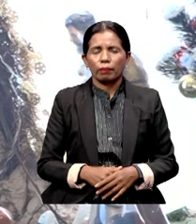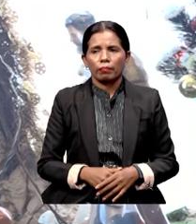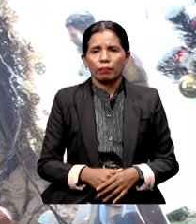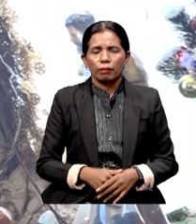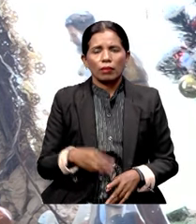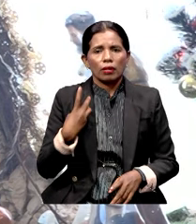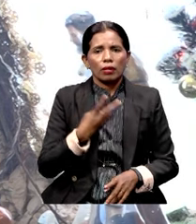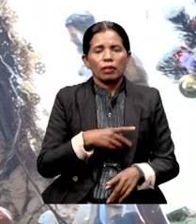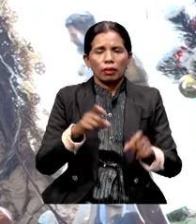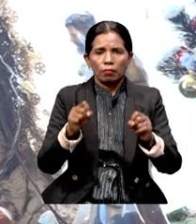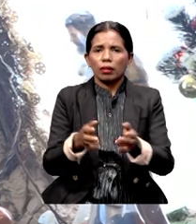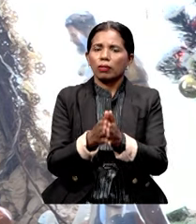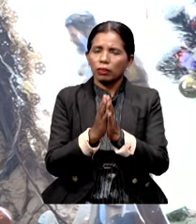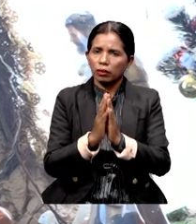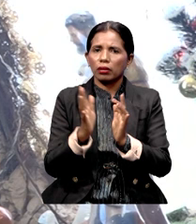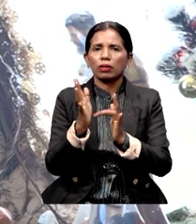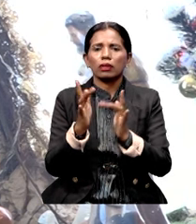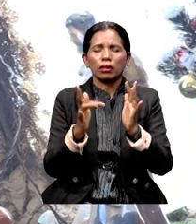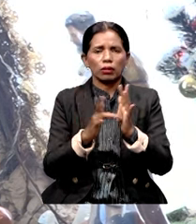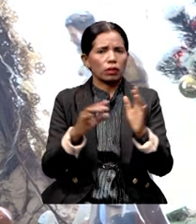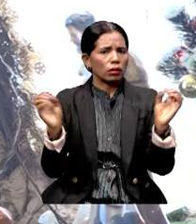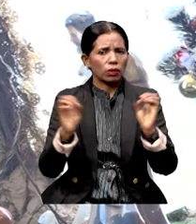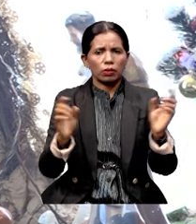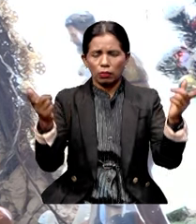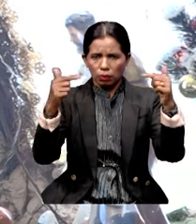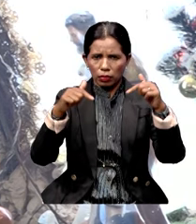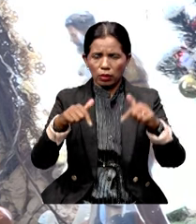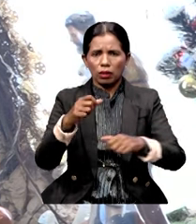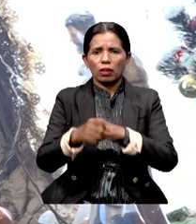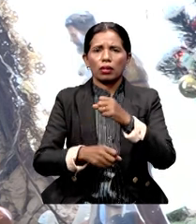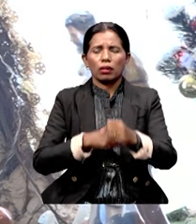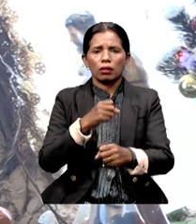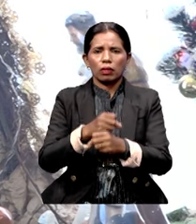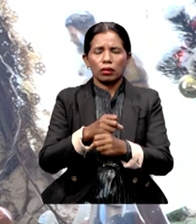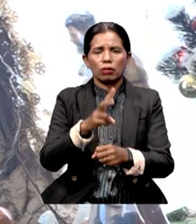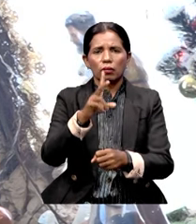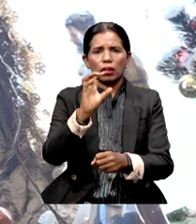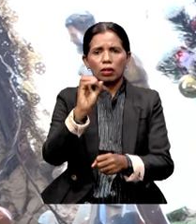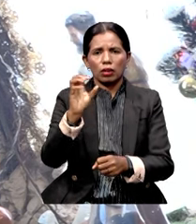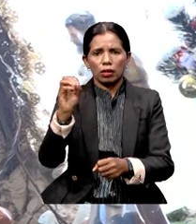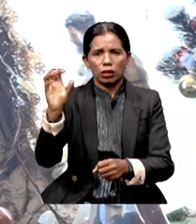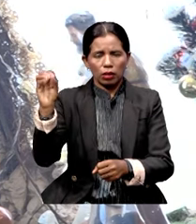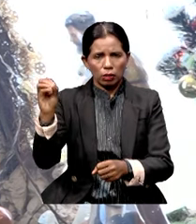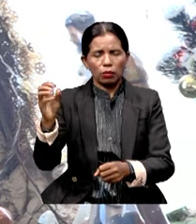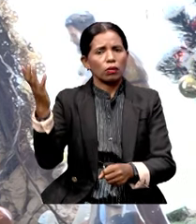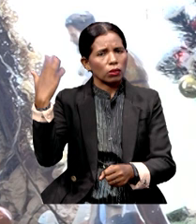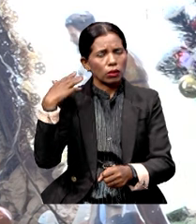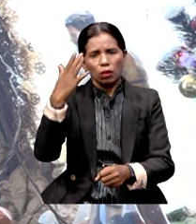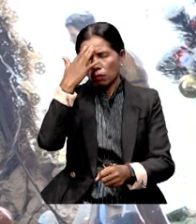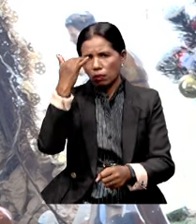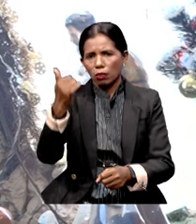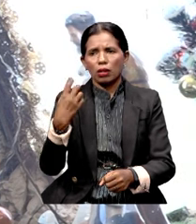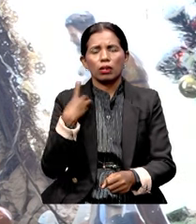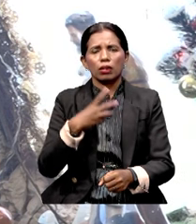Ita bele husu. Jesus laos mai tiona tina at rihun rua liuba. Tamba sa ita sai